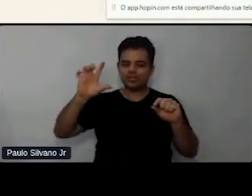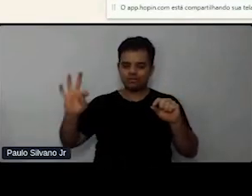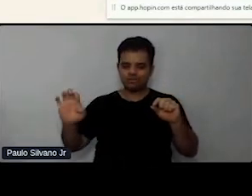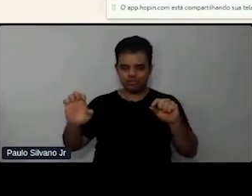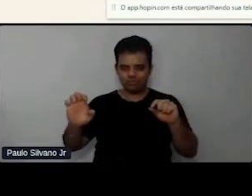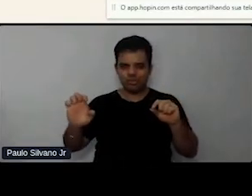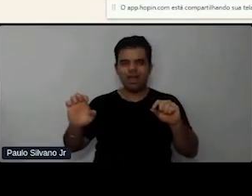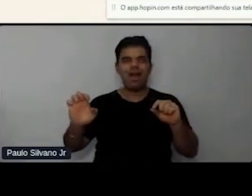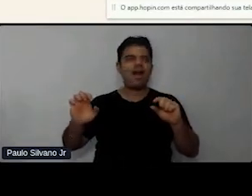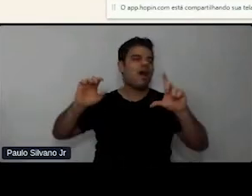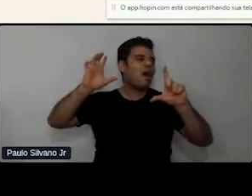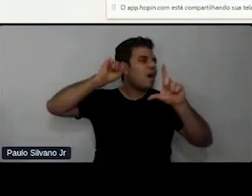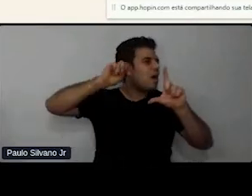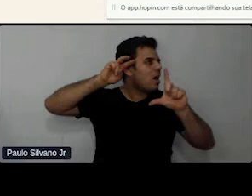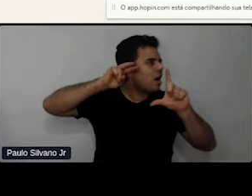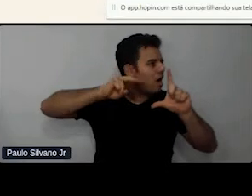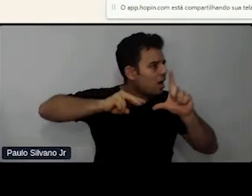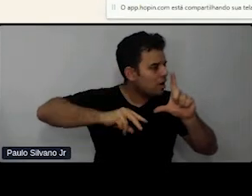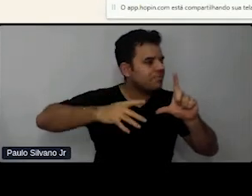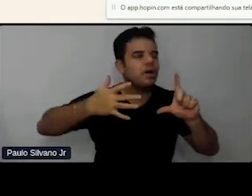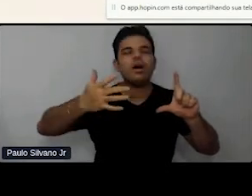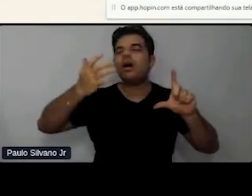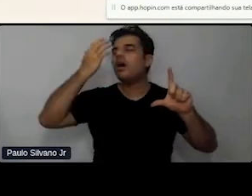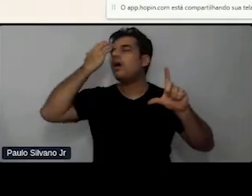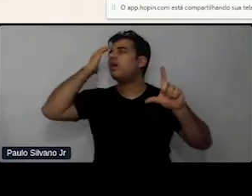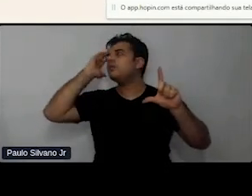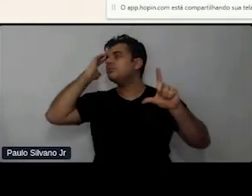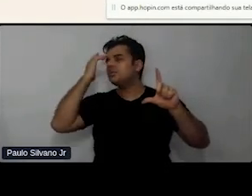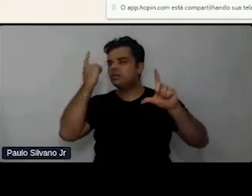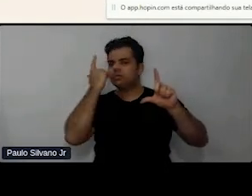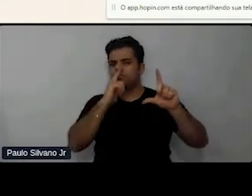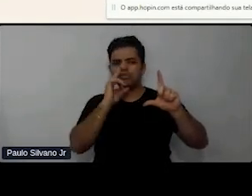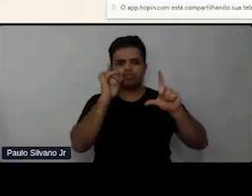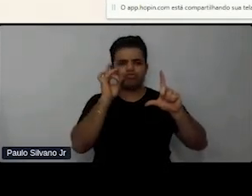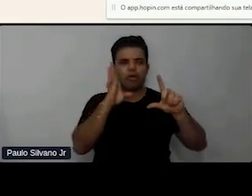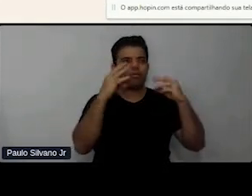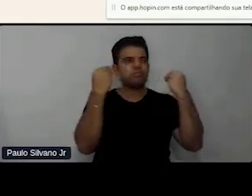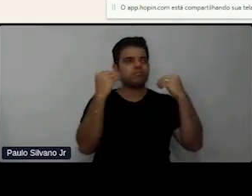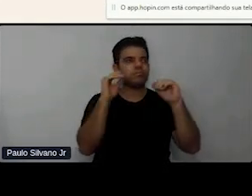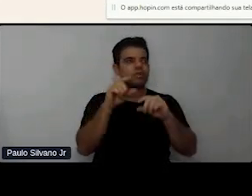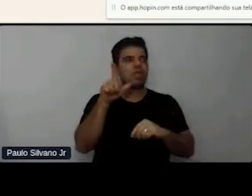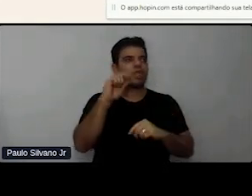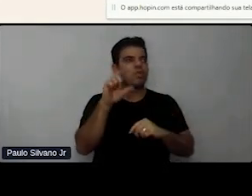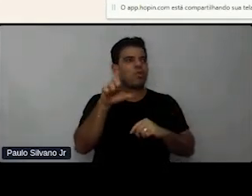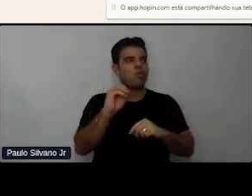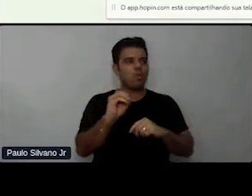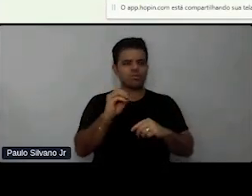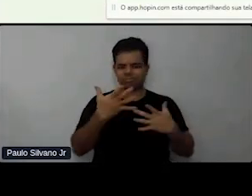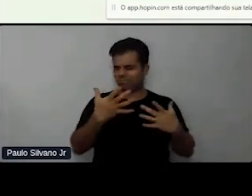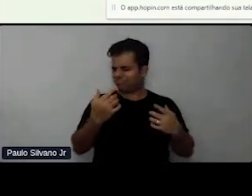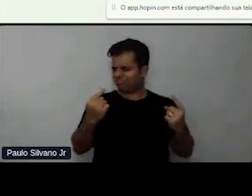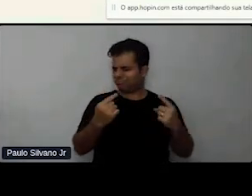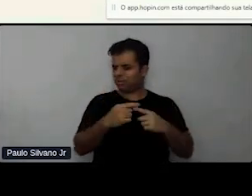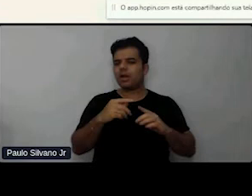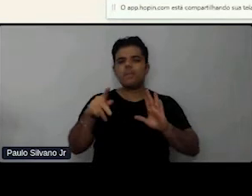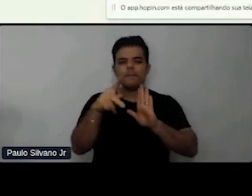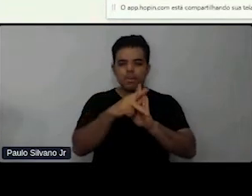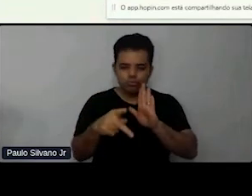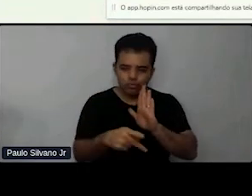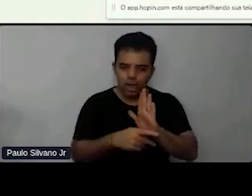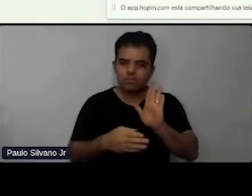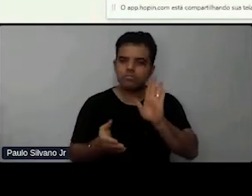texto para deixar ele mais fluido, mas assim, já deixou mais claro o propósito ali do projeto, que é um projeto